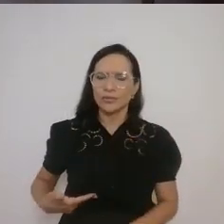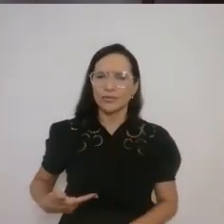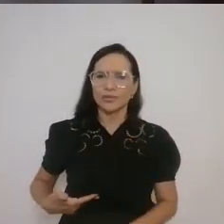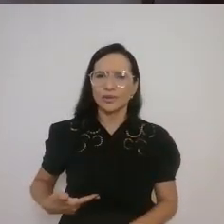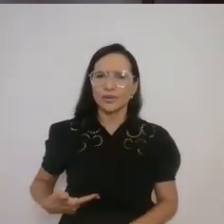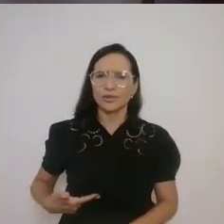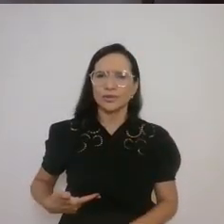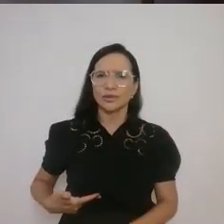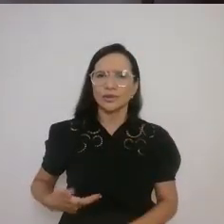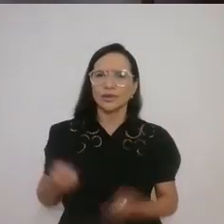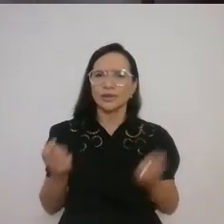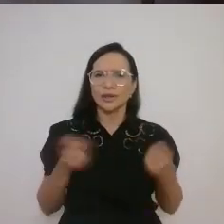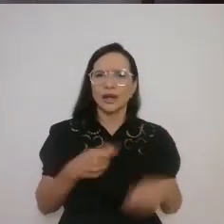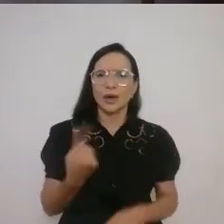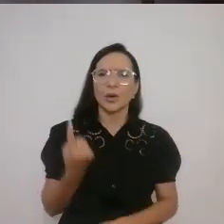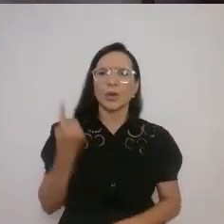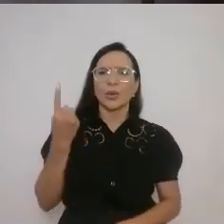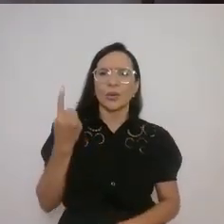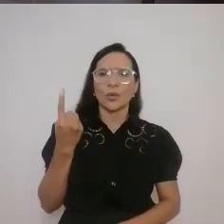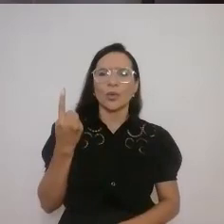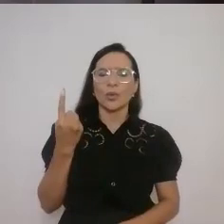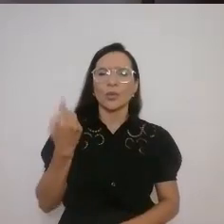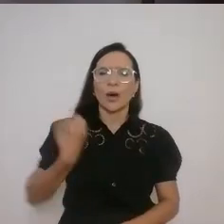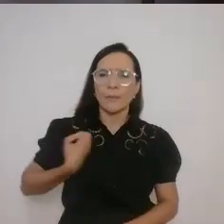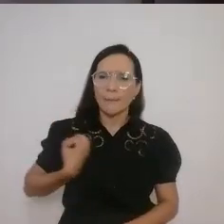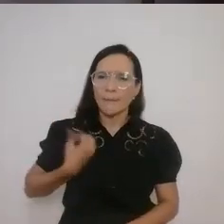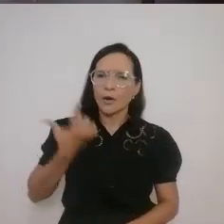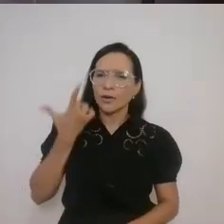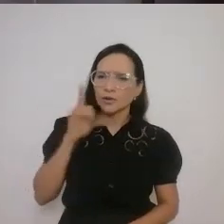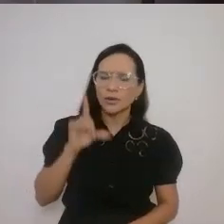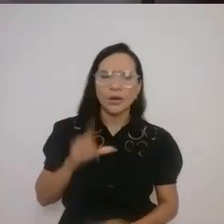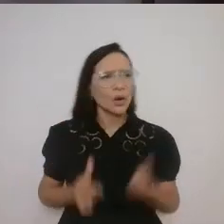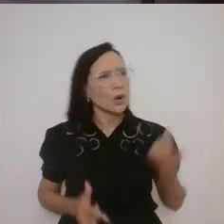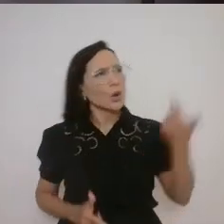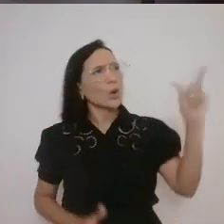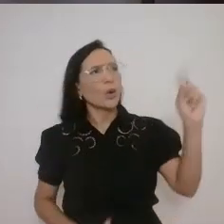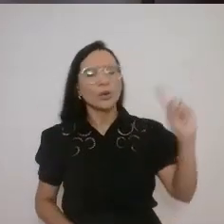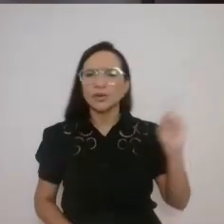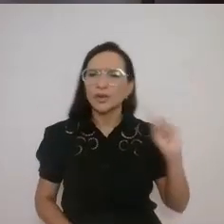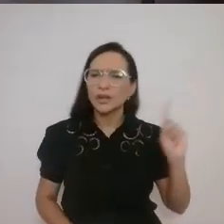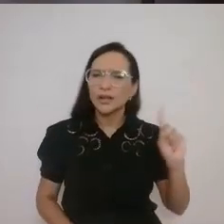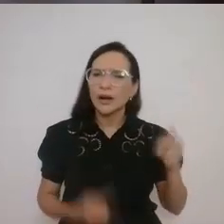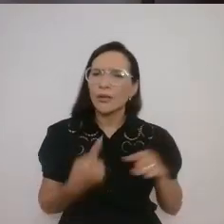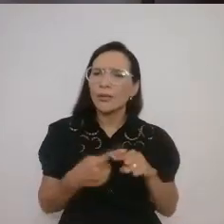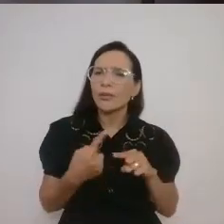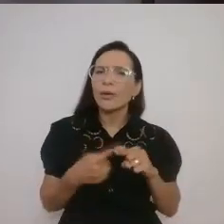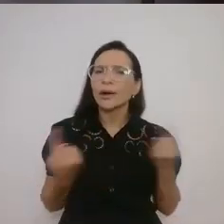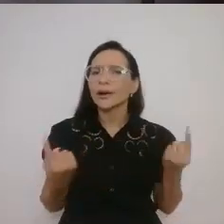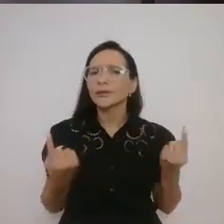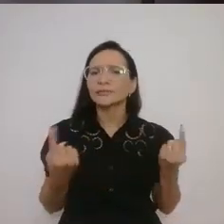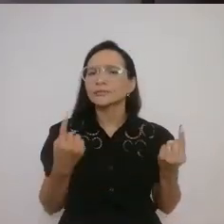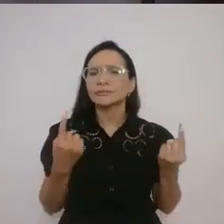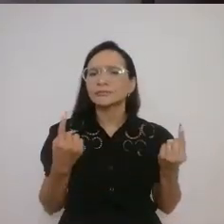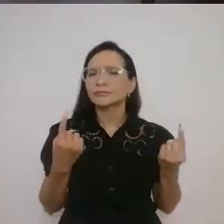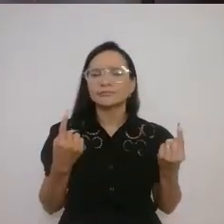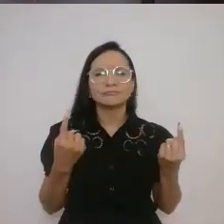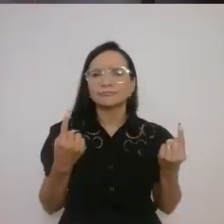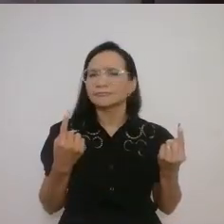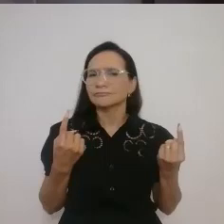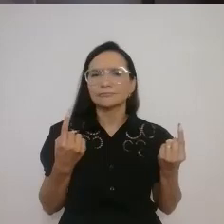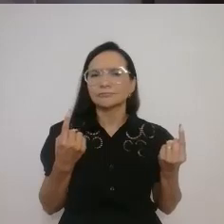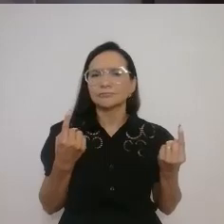possibilidade, um candidato vai pontuar e o outro não irá pontuar na mesma questão que é dura. Então, eu não consigo ver como é que o mesmo